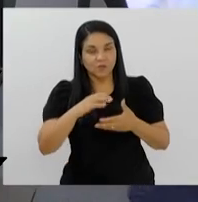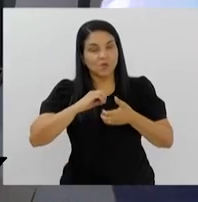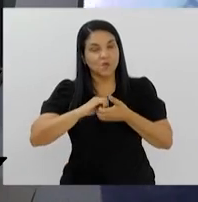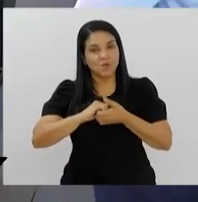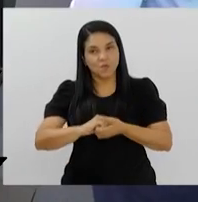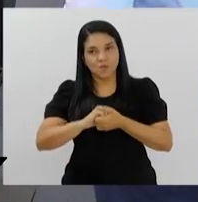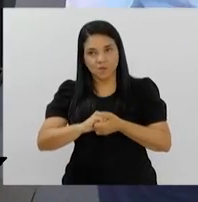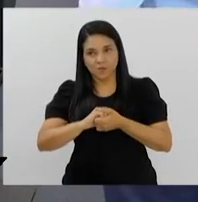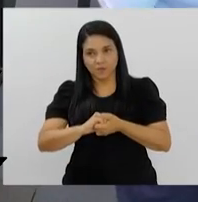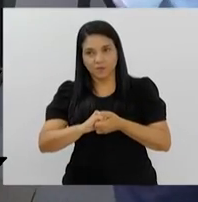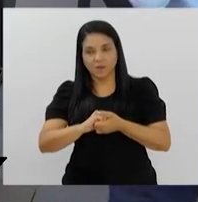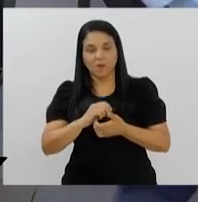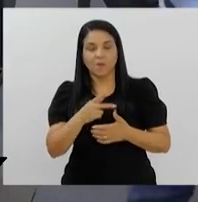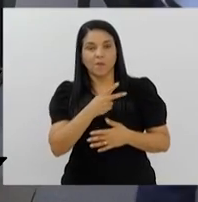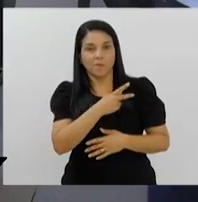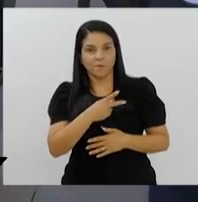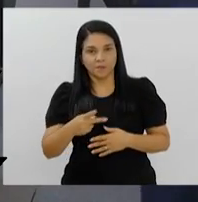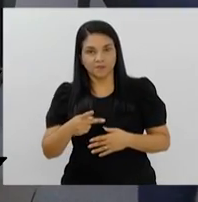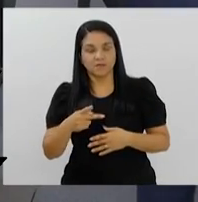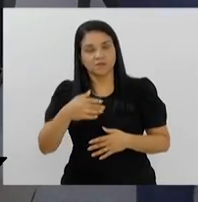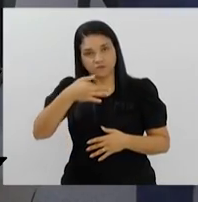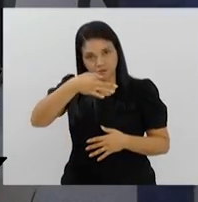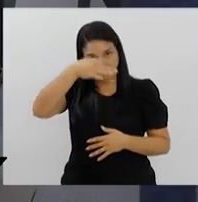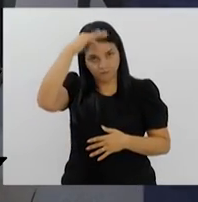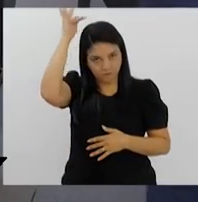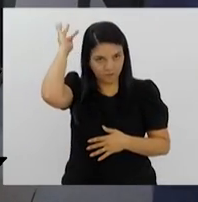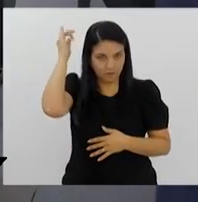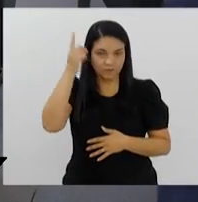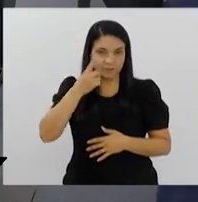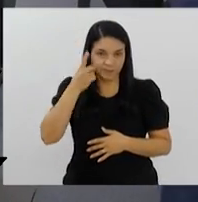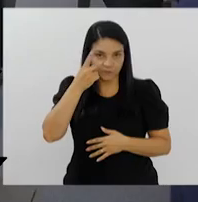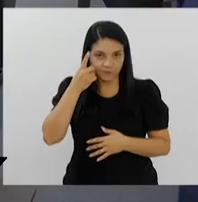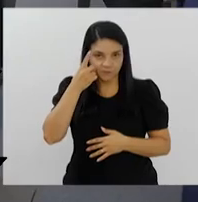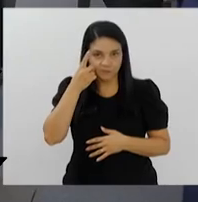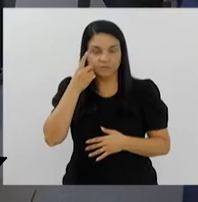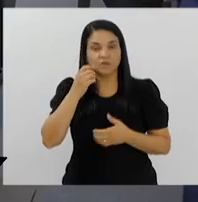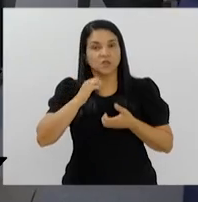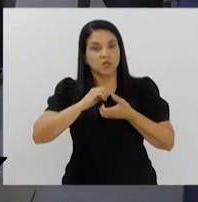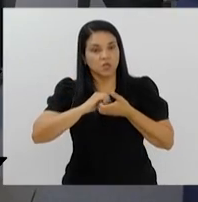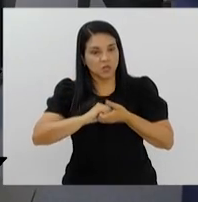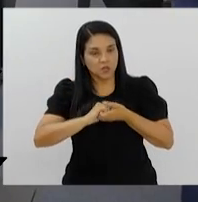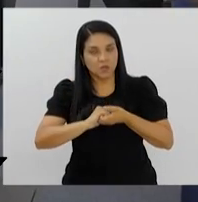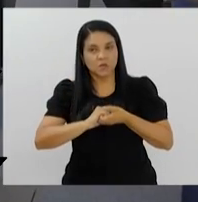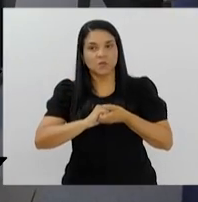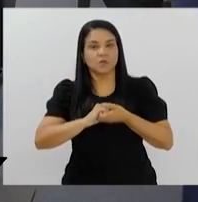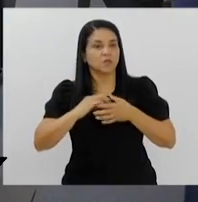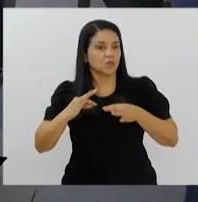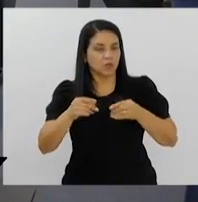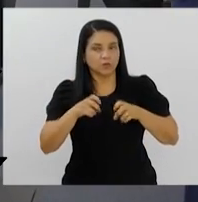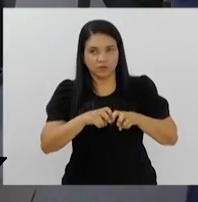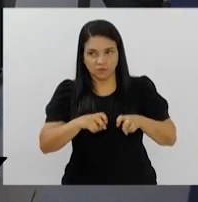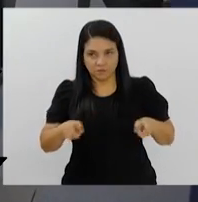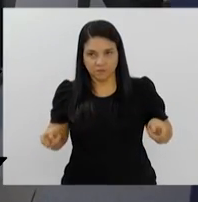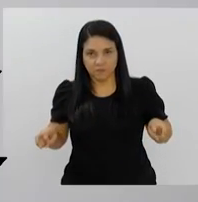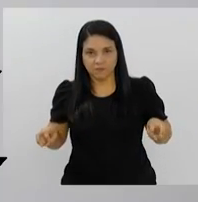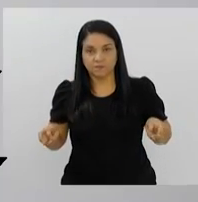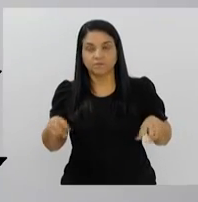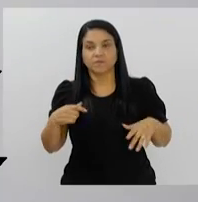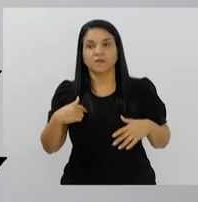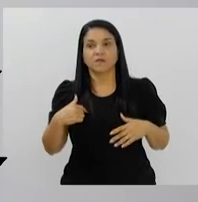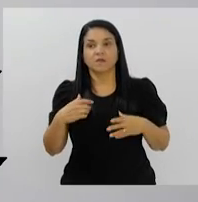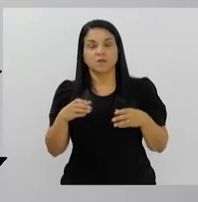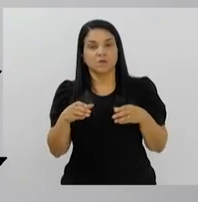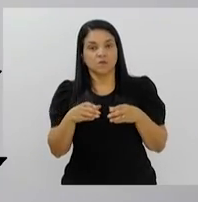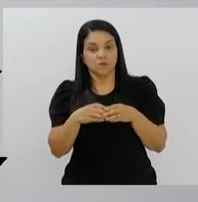ao presidente Deputado Fred Pacheco em nome dele cumprimento a todos da mesa eu sou presidente do